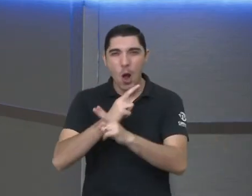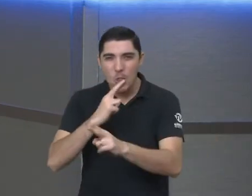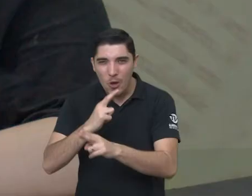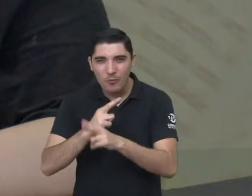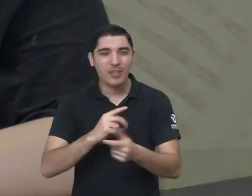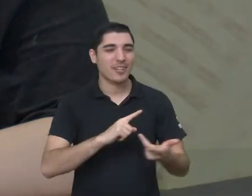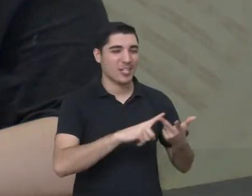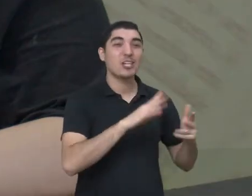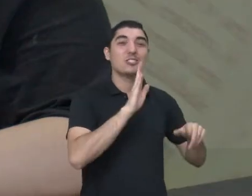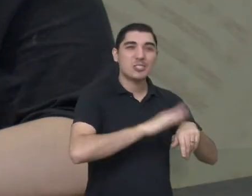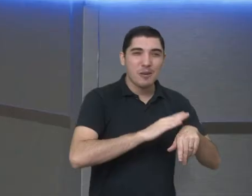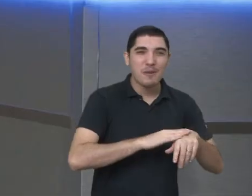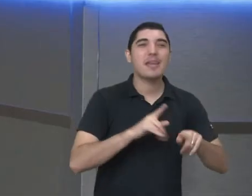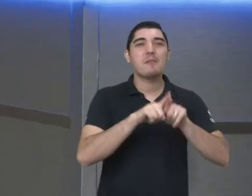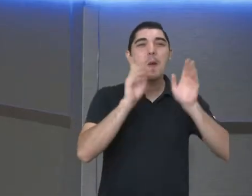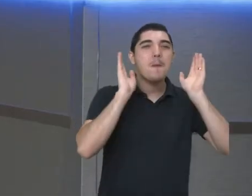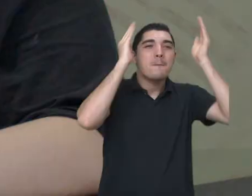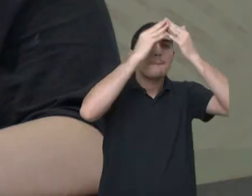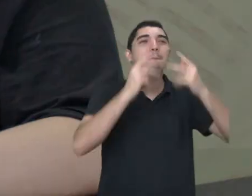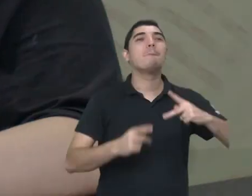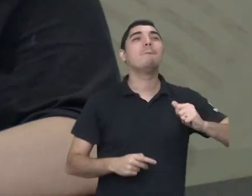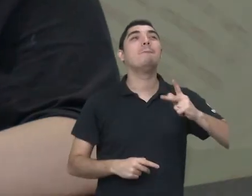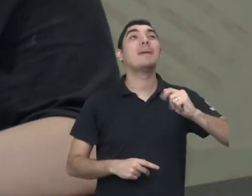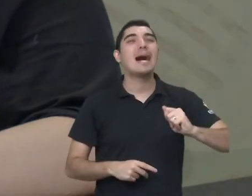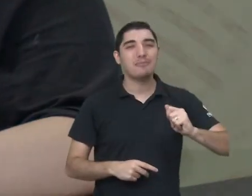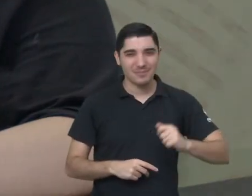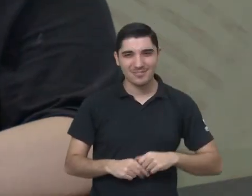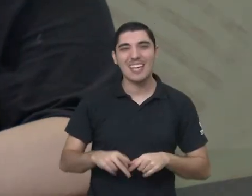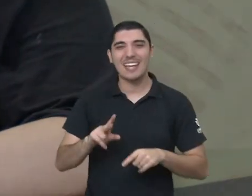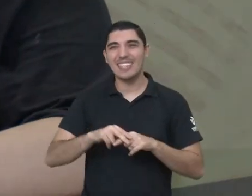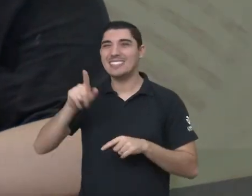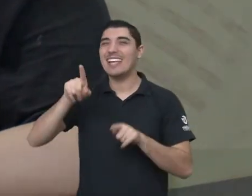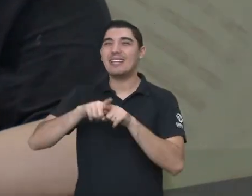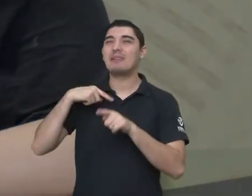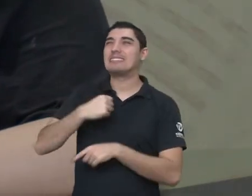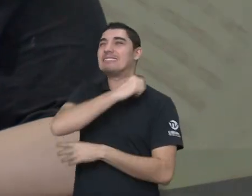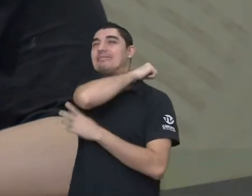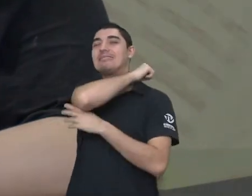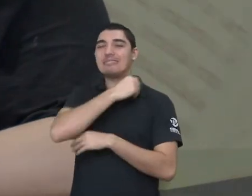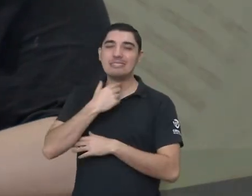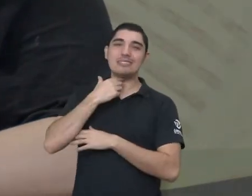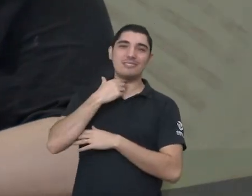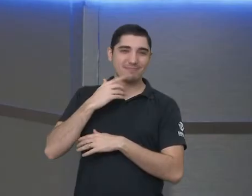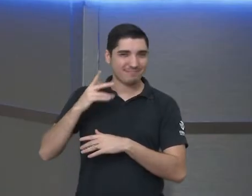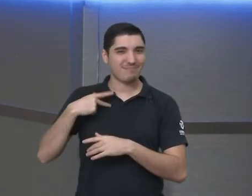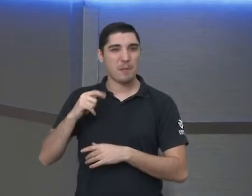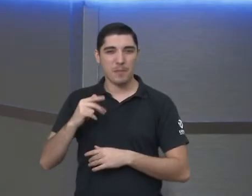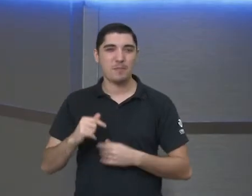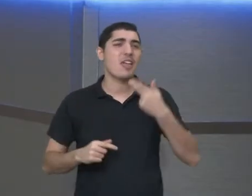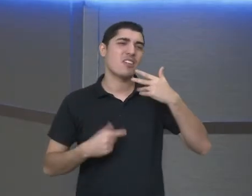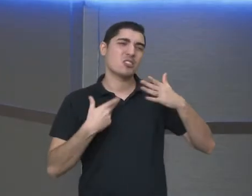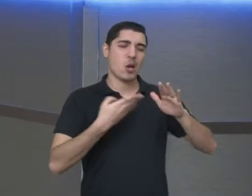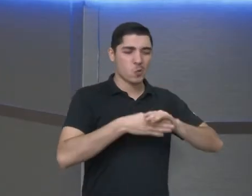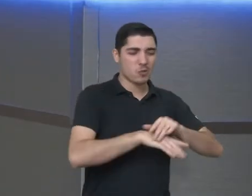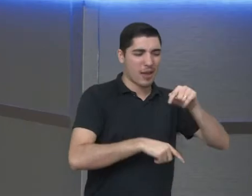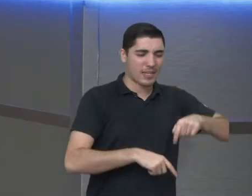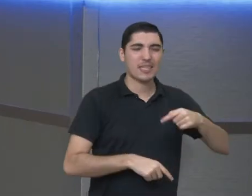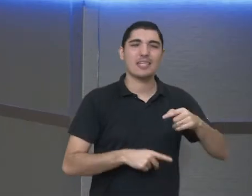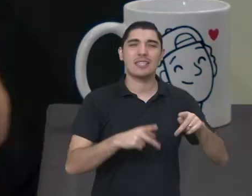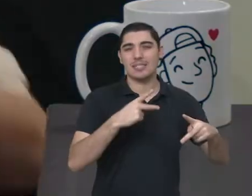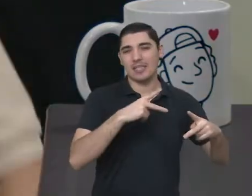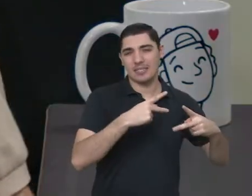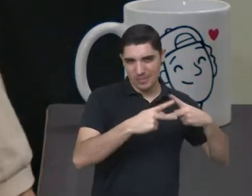nessa hora, hoje você nem pensava, mas naquela época o repórter estava no campo, ia perguntar para o seu juiz, mas o jogo vai continuar, não vai? Foi com a